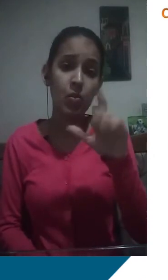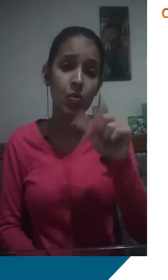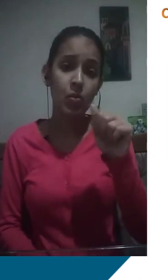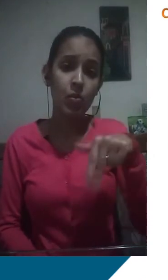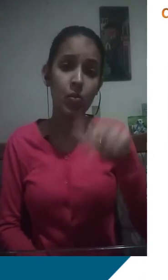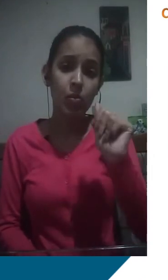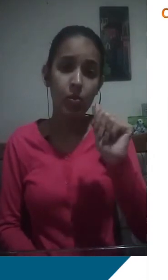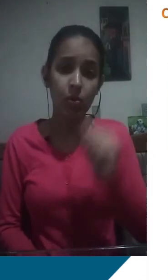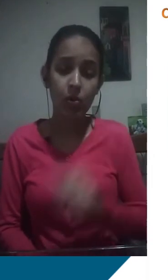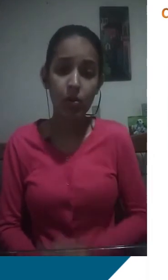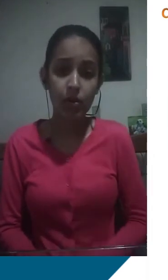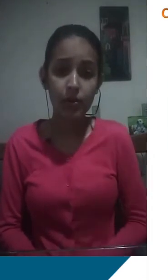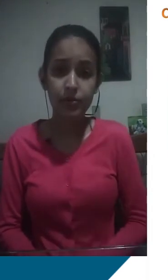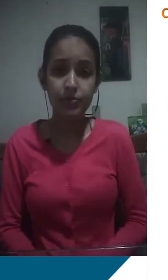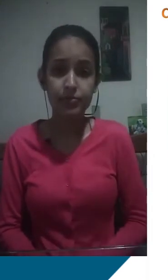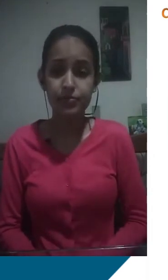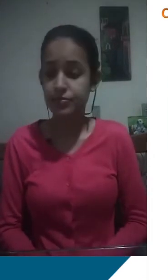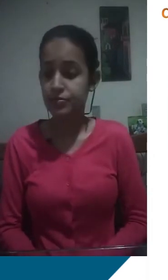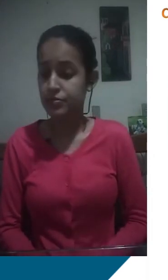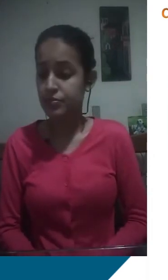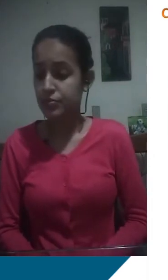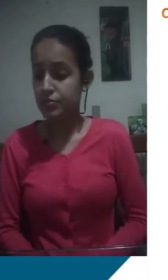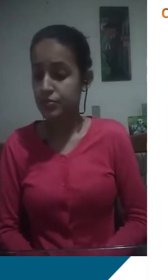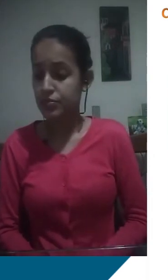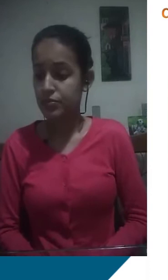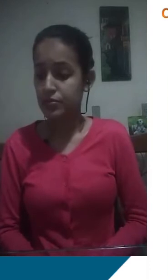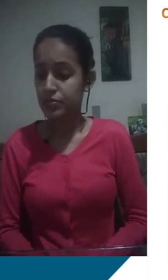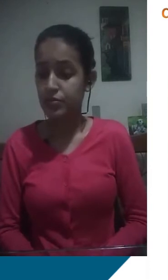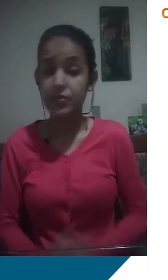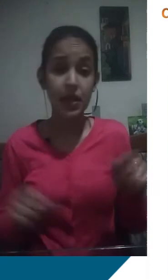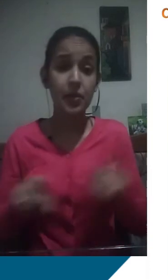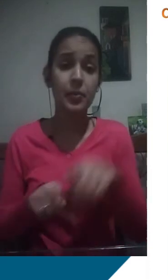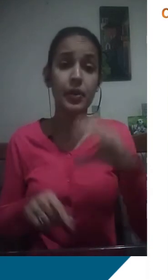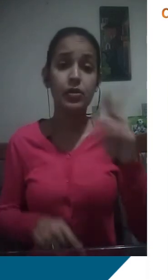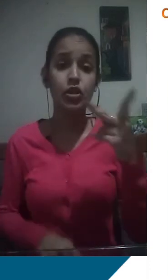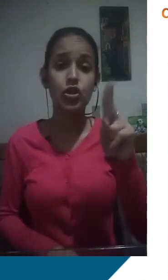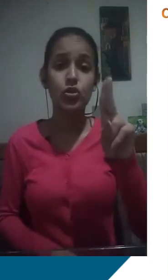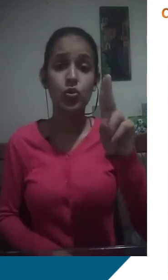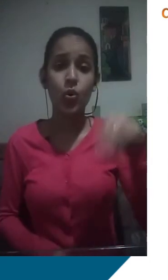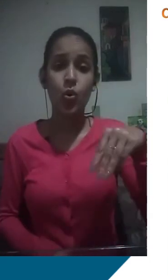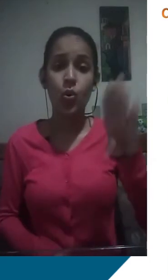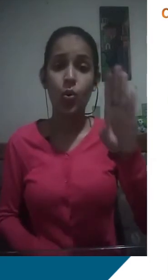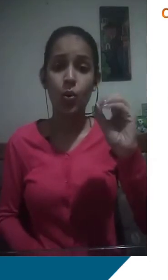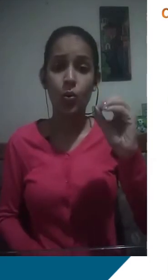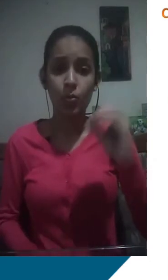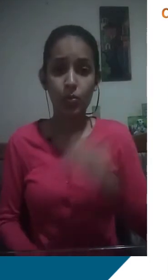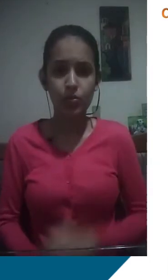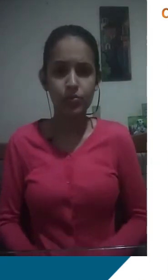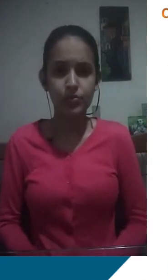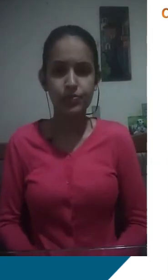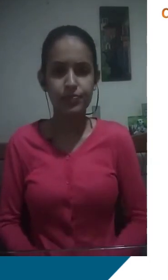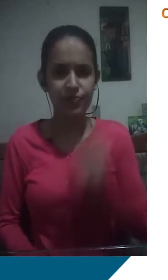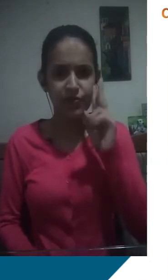3 vezes 10 a menos 6, graus Celsius a menos 1, e tem o do chumbo, que tem 27 vezes 10 a menos 6,